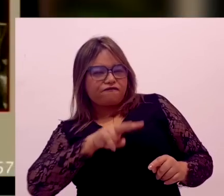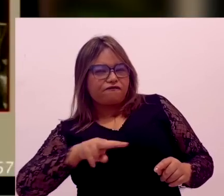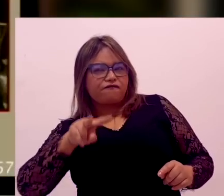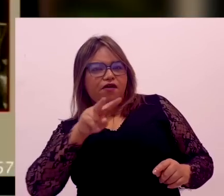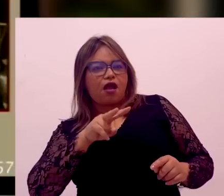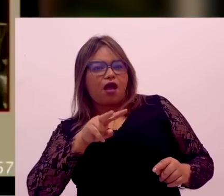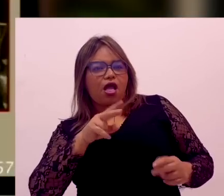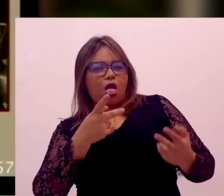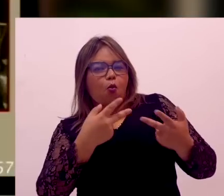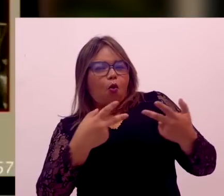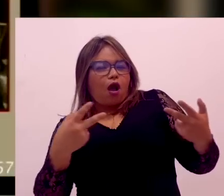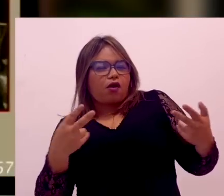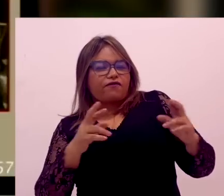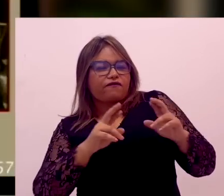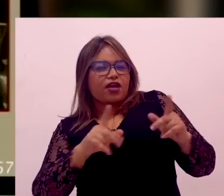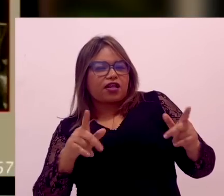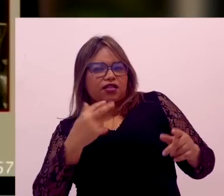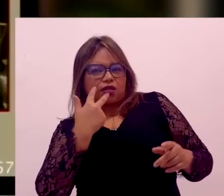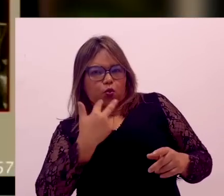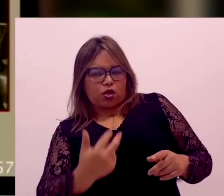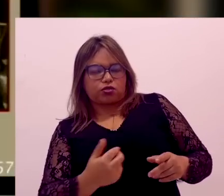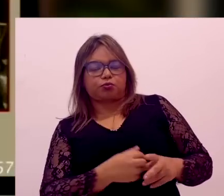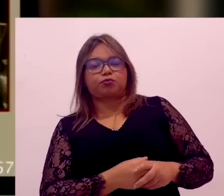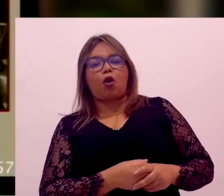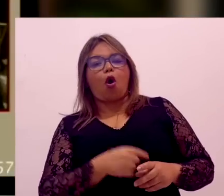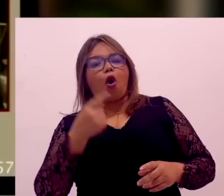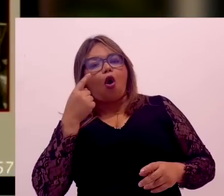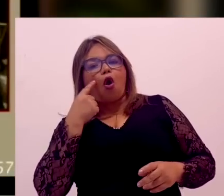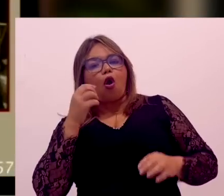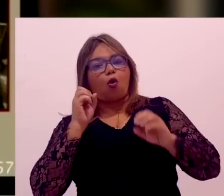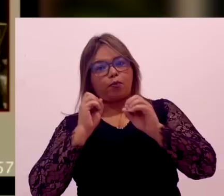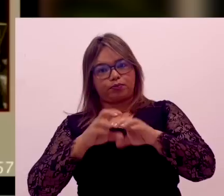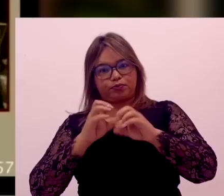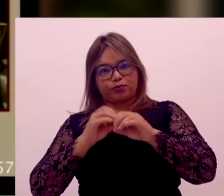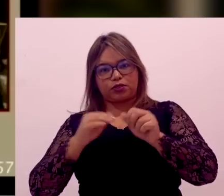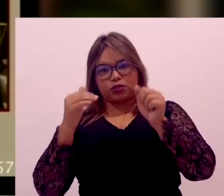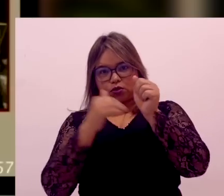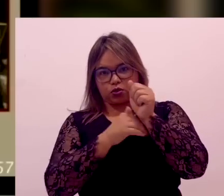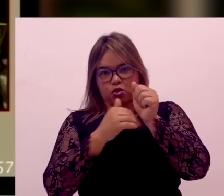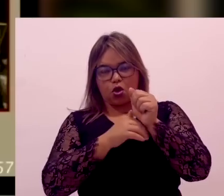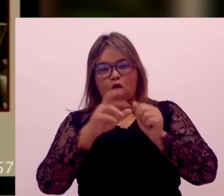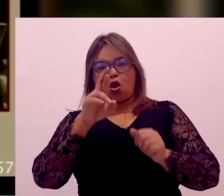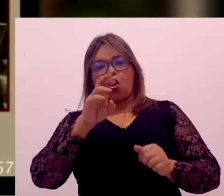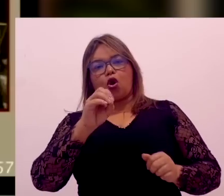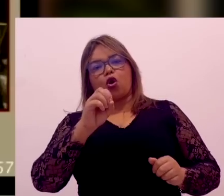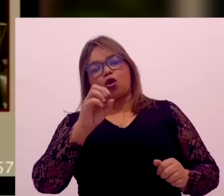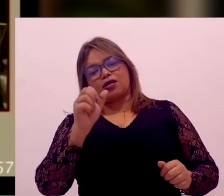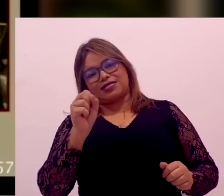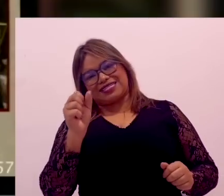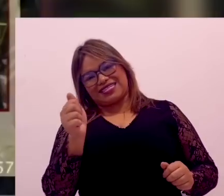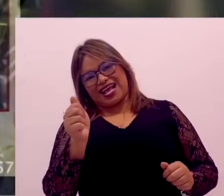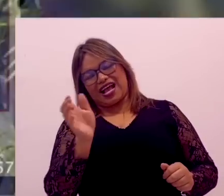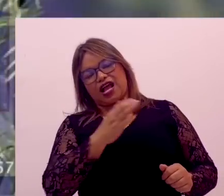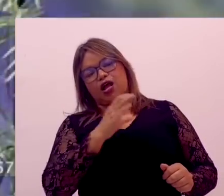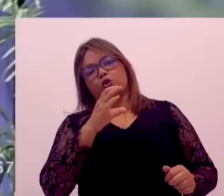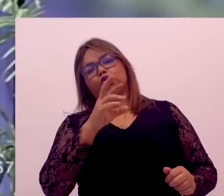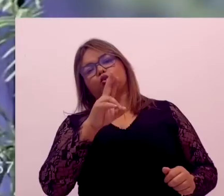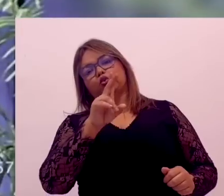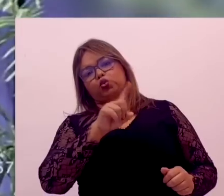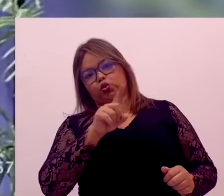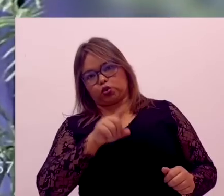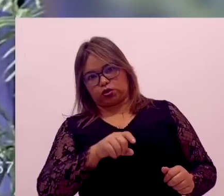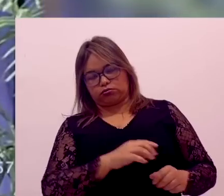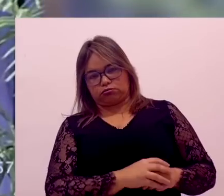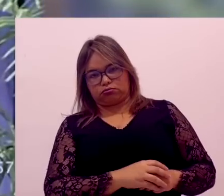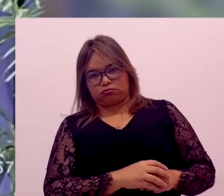ensinos ocultos do Rosa Cruz. Ali você tem os Iforates, os níveis aos quais você pode subir.